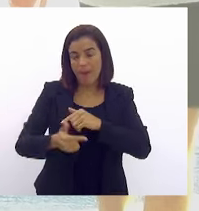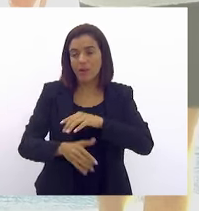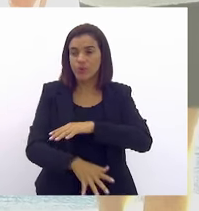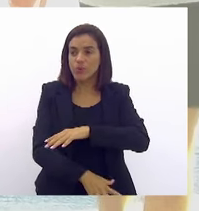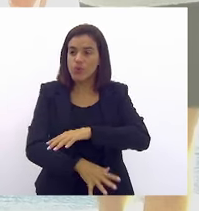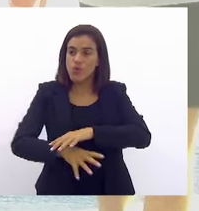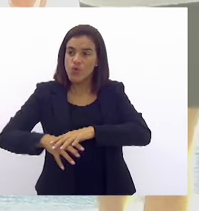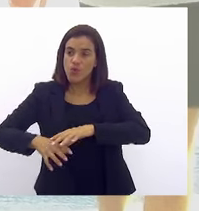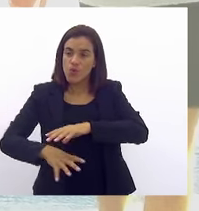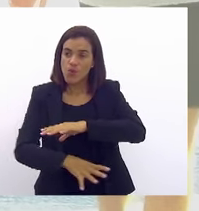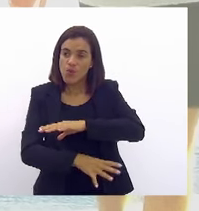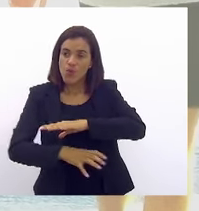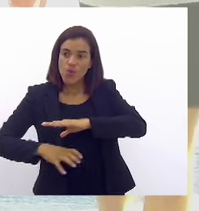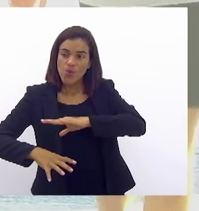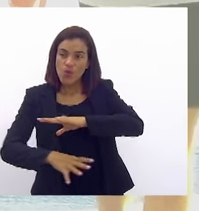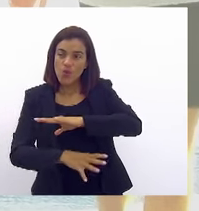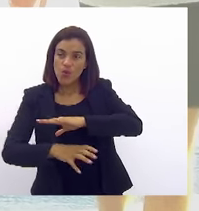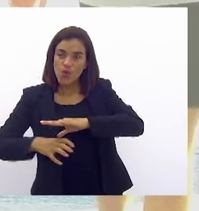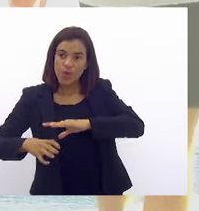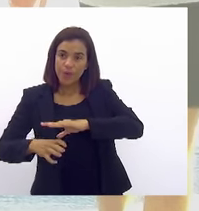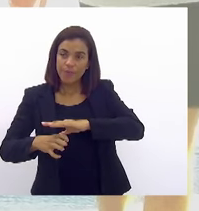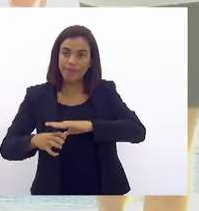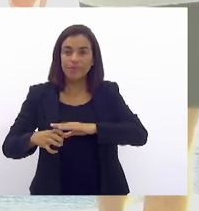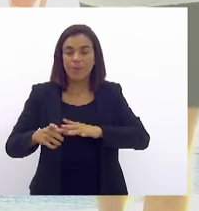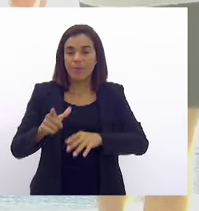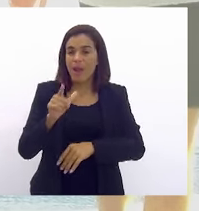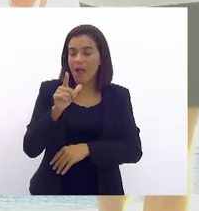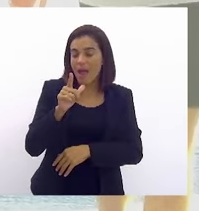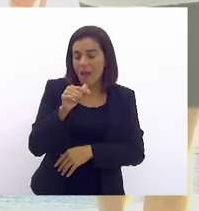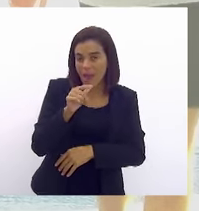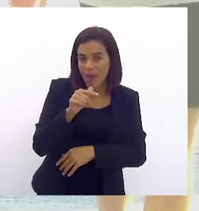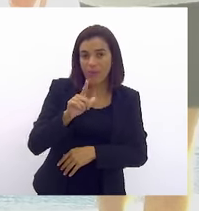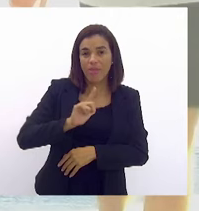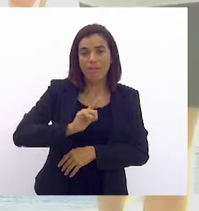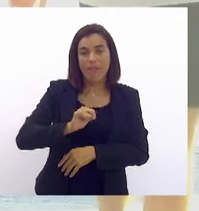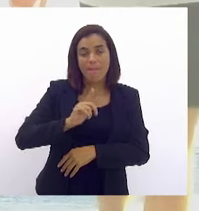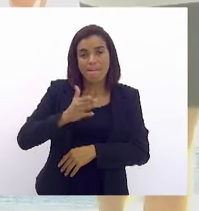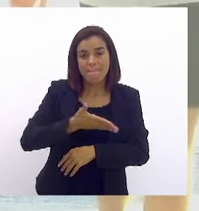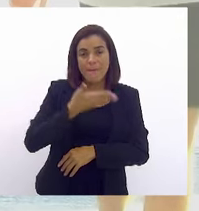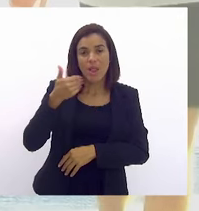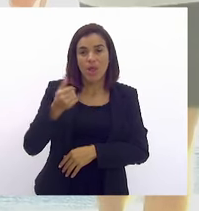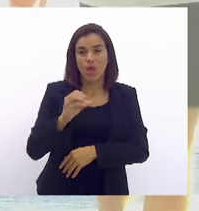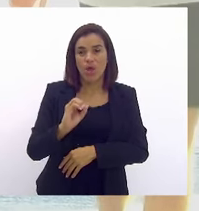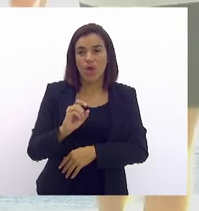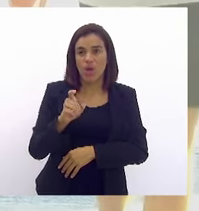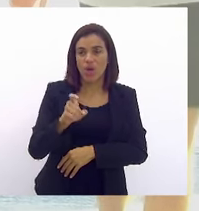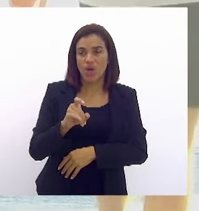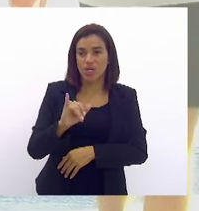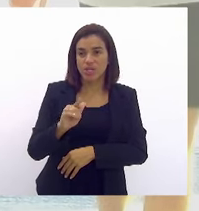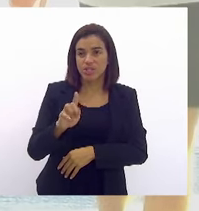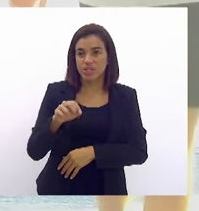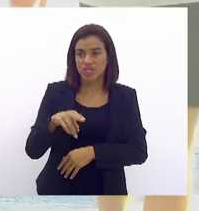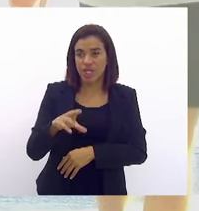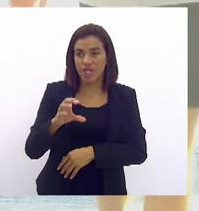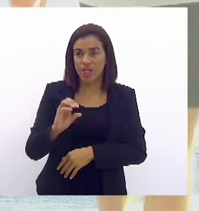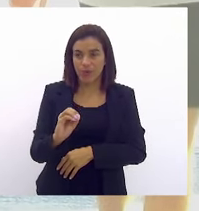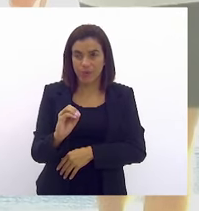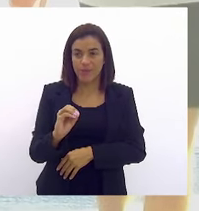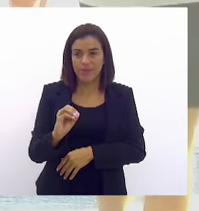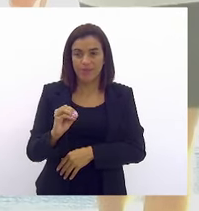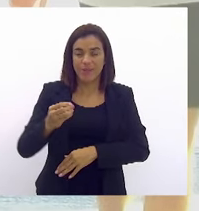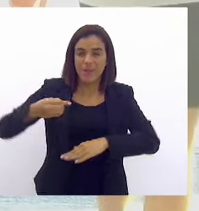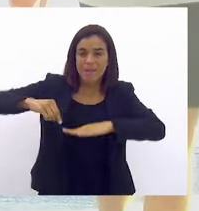dessas lagoas para oxigenar esses corpos hídricos, para que também vocês tenham, estou entendendo um pouco mais de calado, fundura,